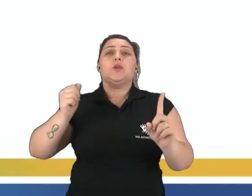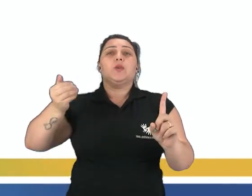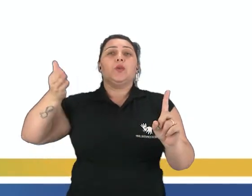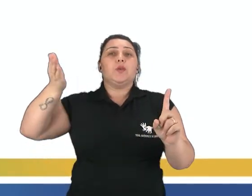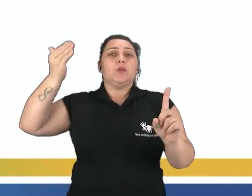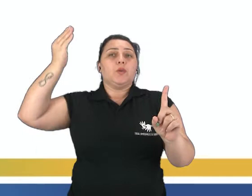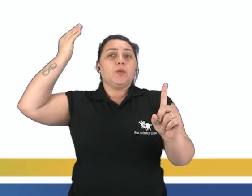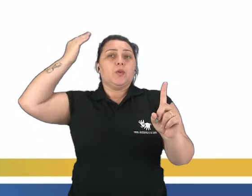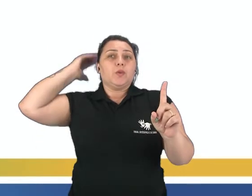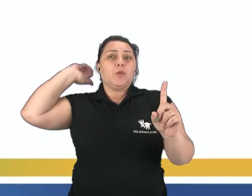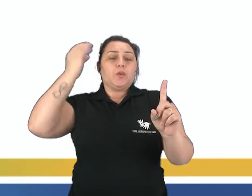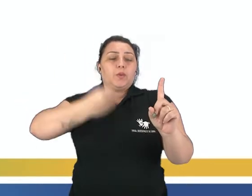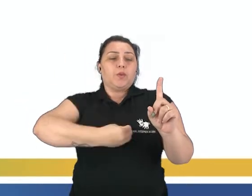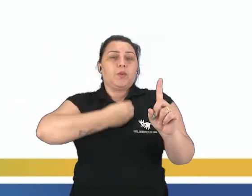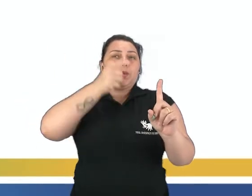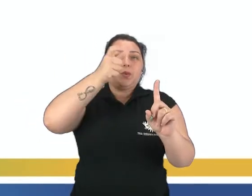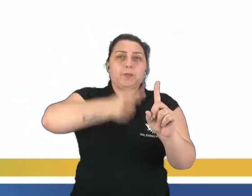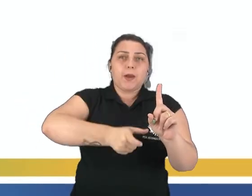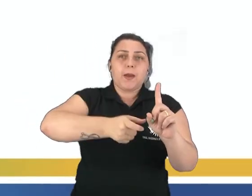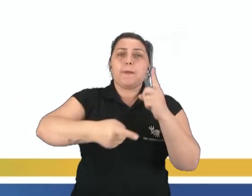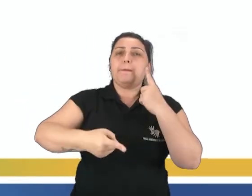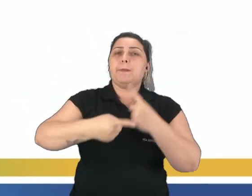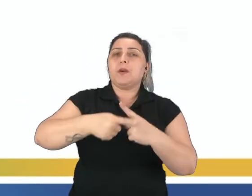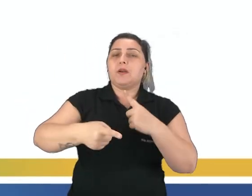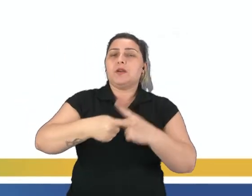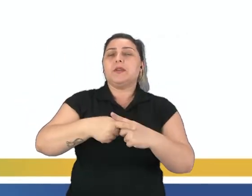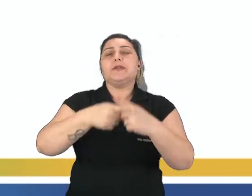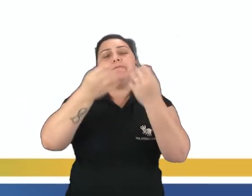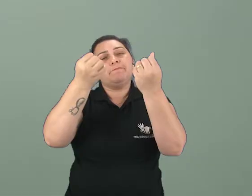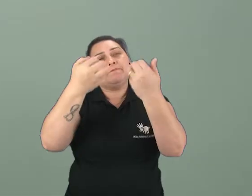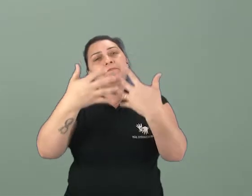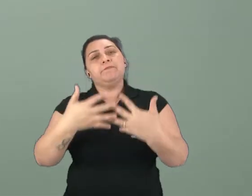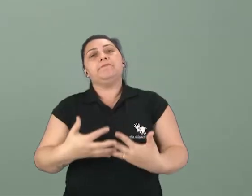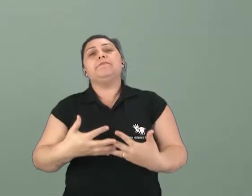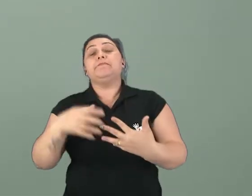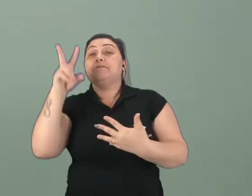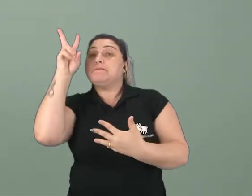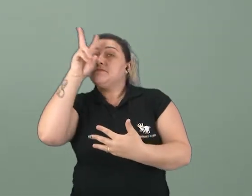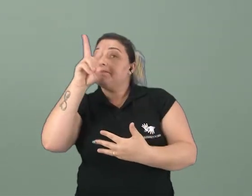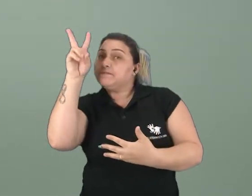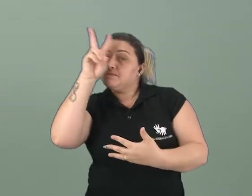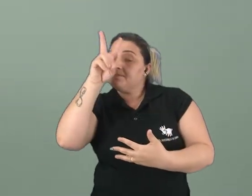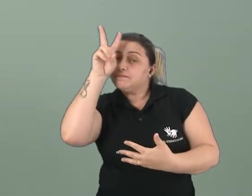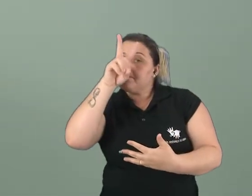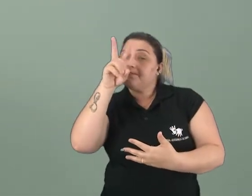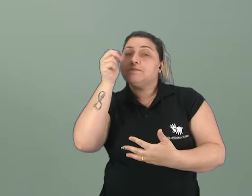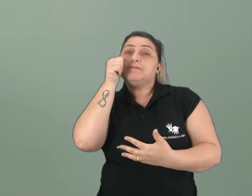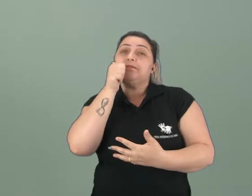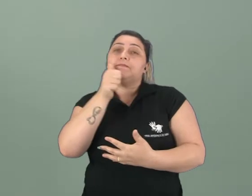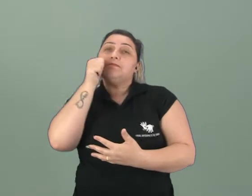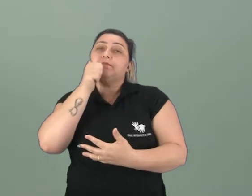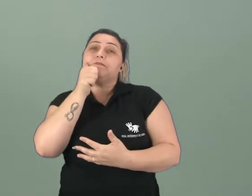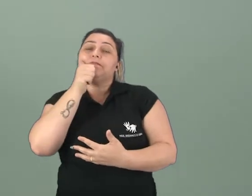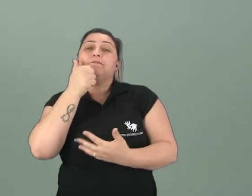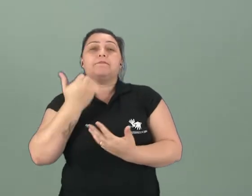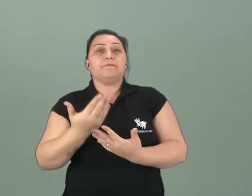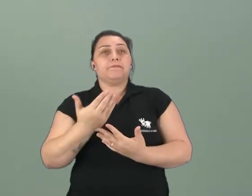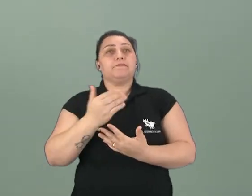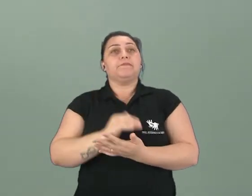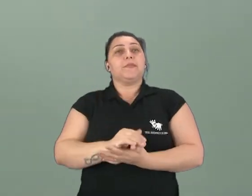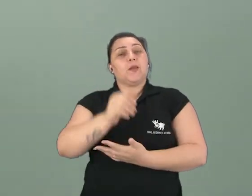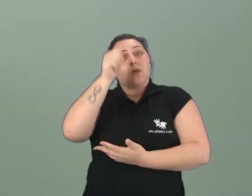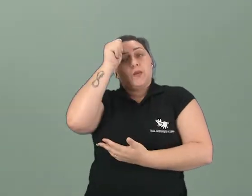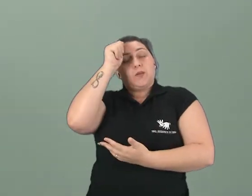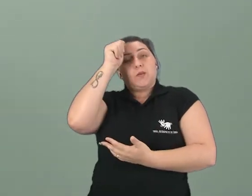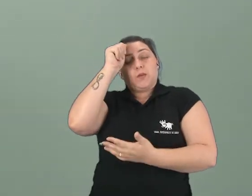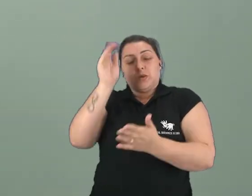uma biografia. Por quê? Porque está contando a história de uma pessoa. Nesse caso, é uma